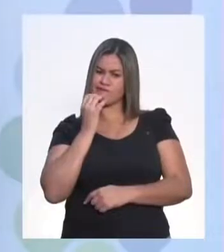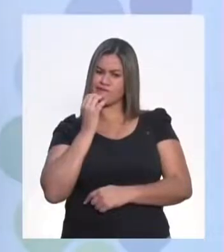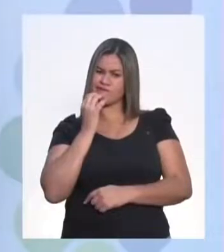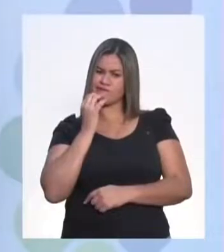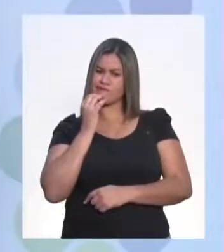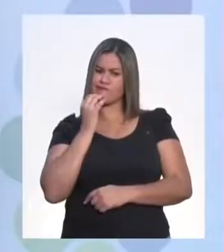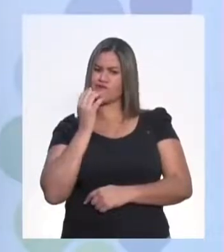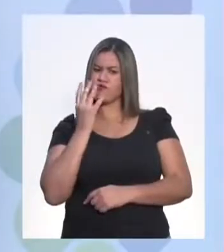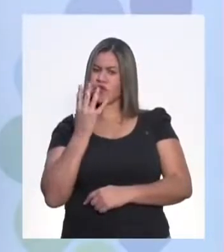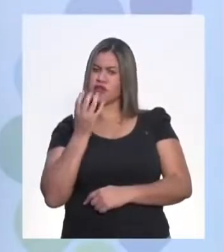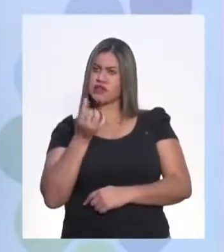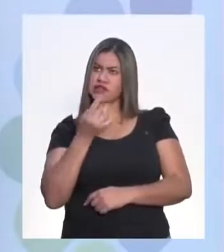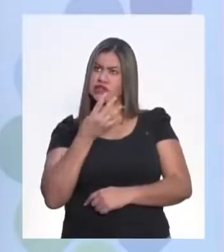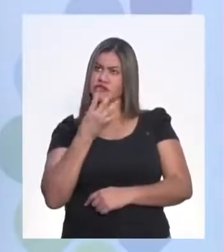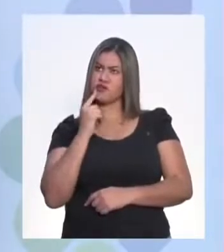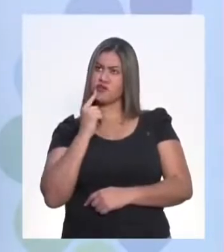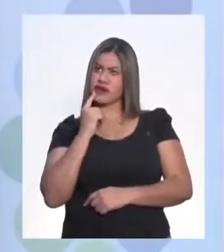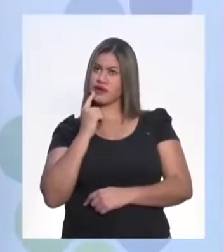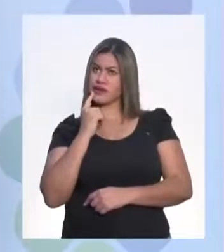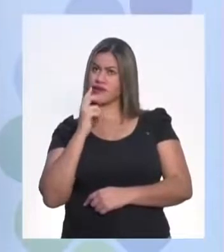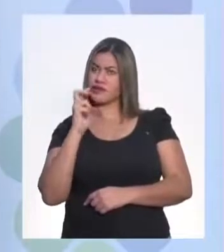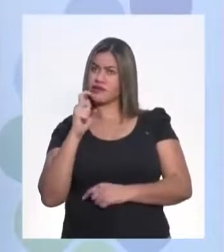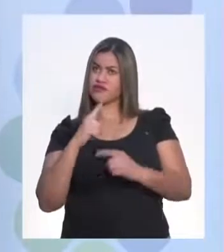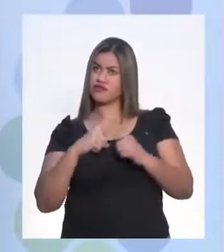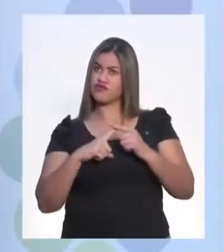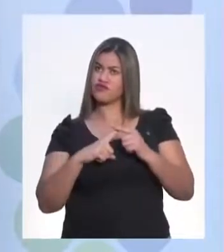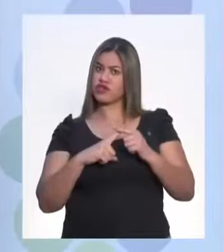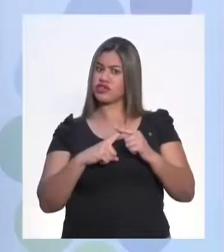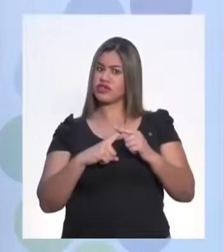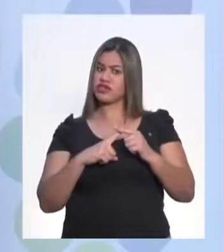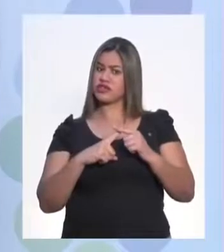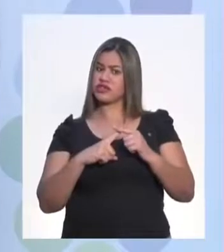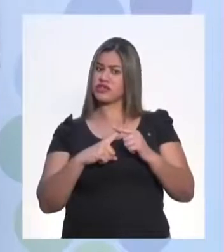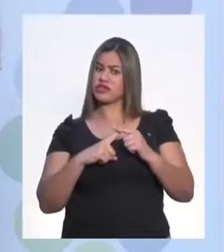4 eu tive 64. 5 eu vou ter